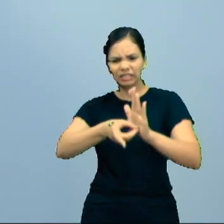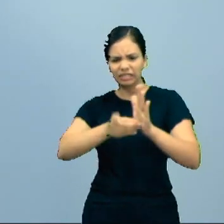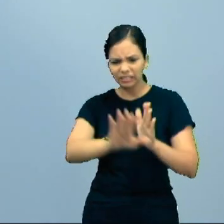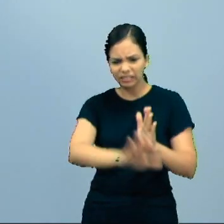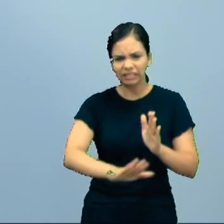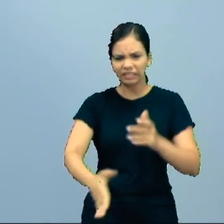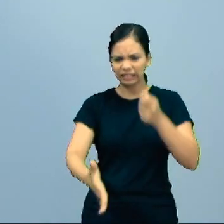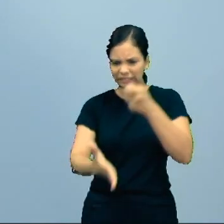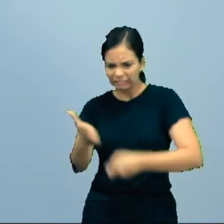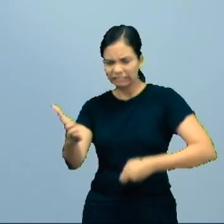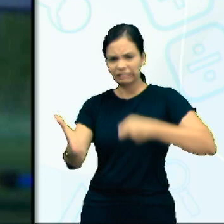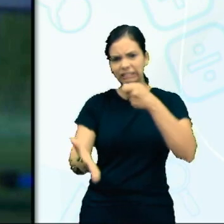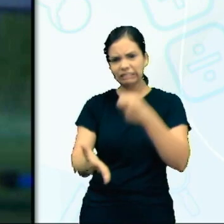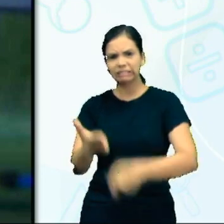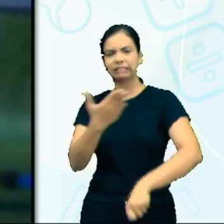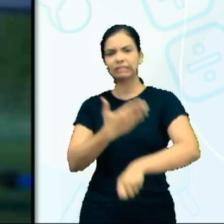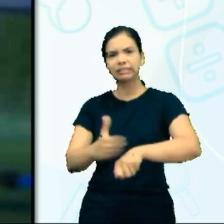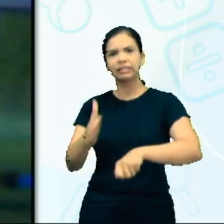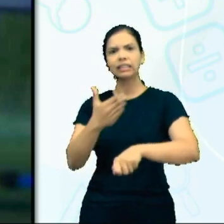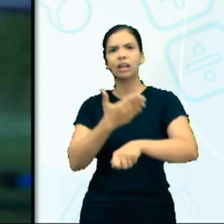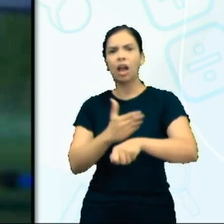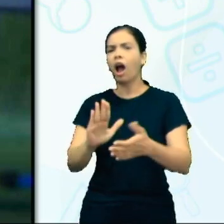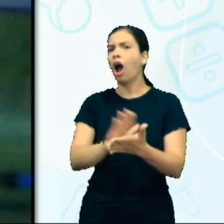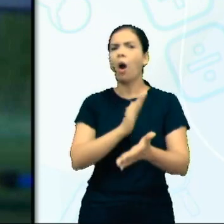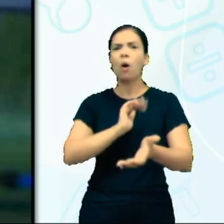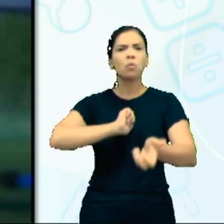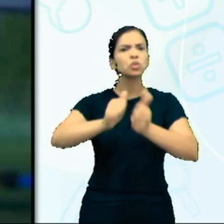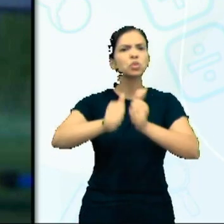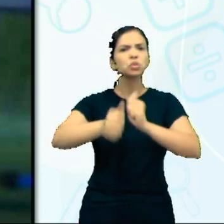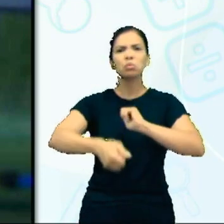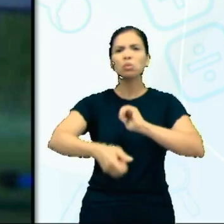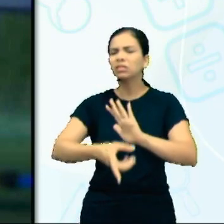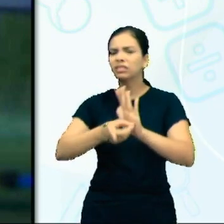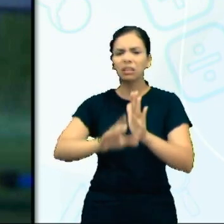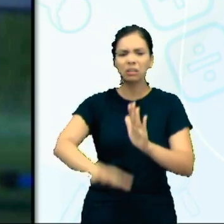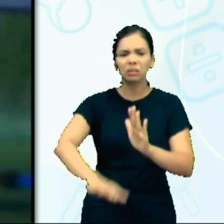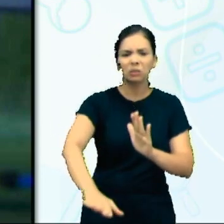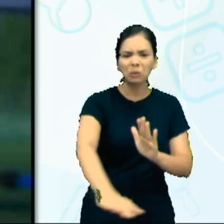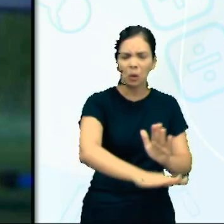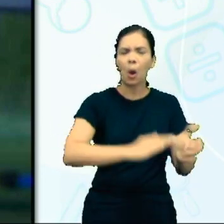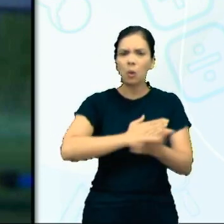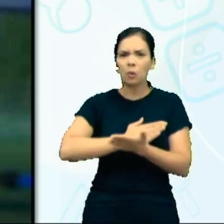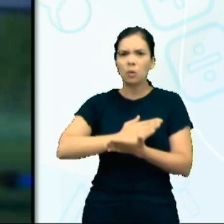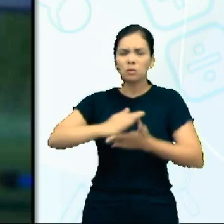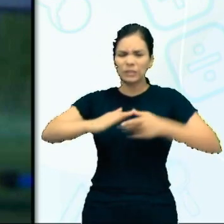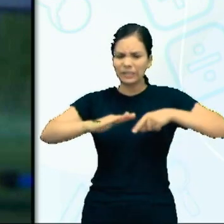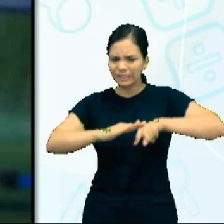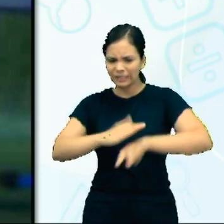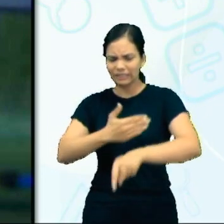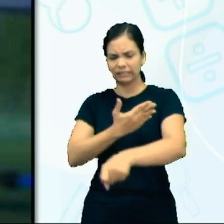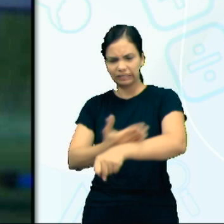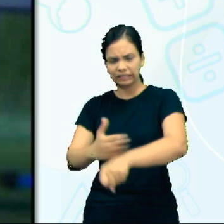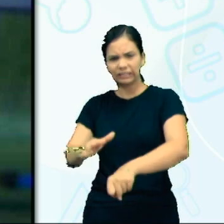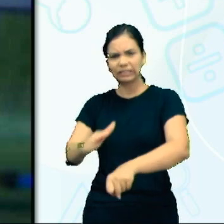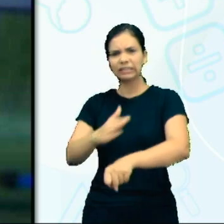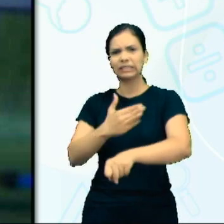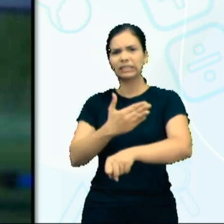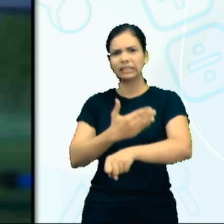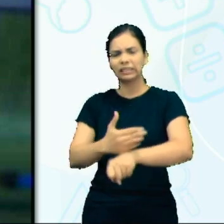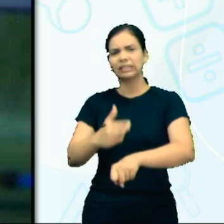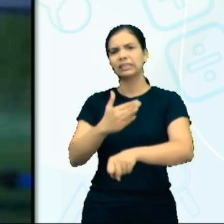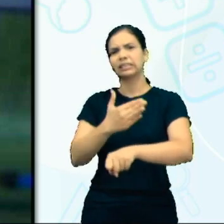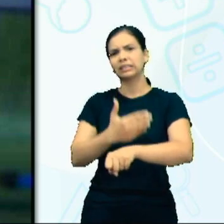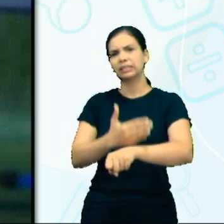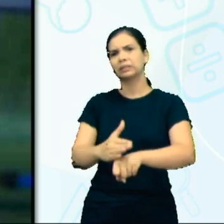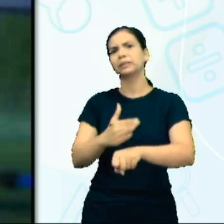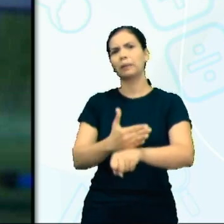treinamento especializado de alguma modalidade desde muito cedo. Então é um treinamento muito intenso que gera uma sobrecarga muito grande para